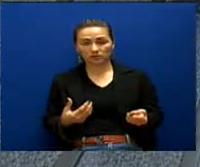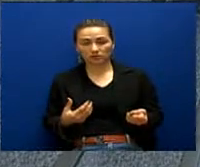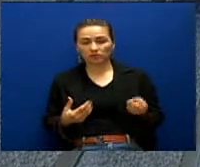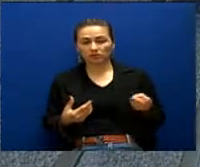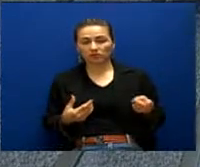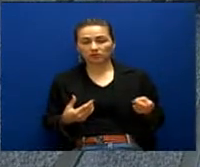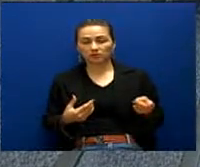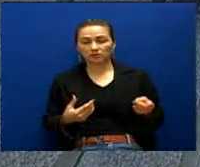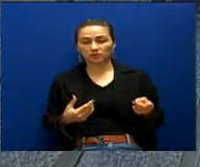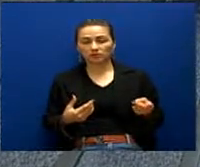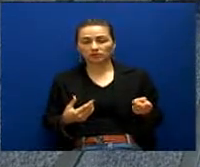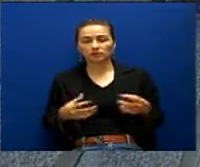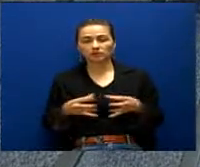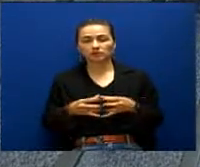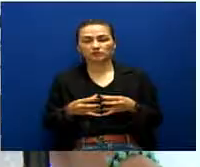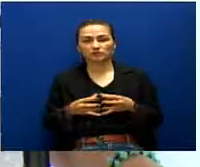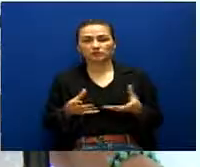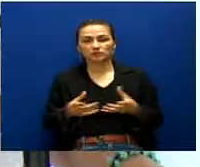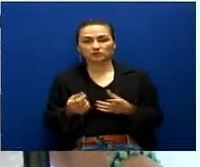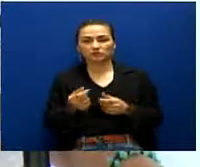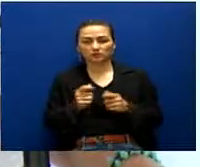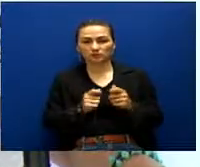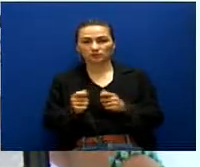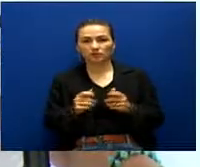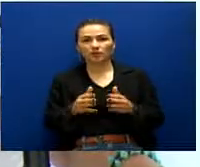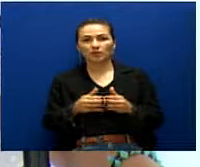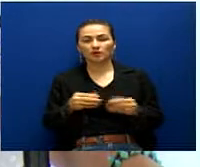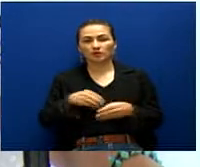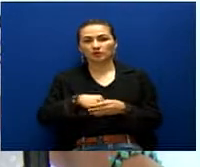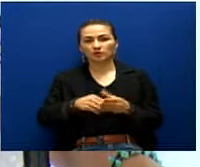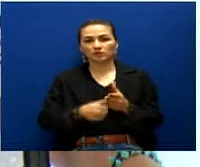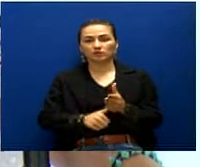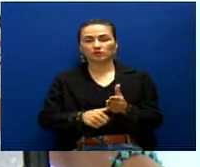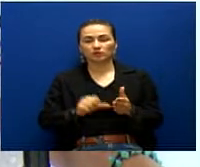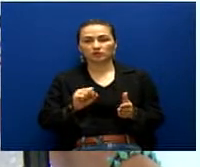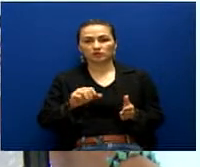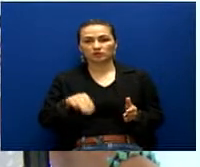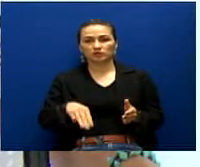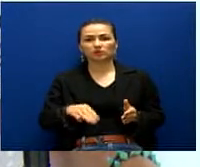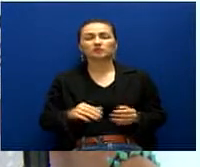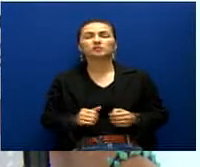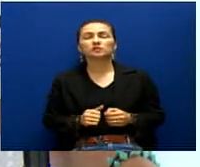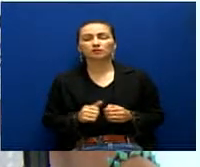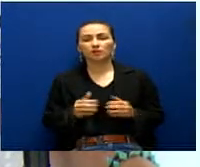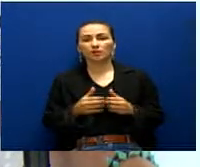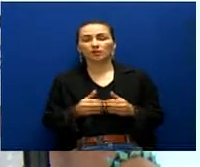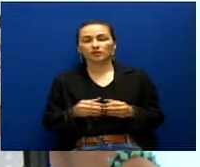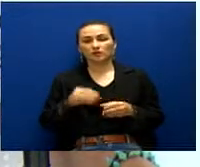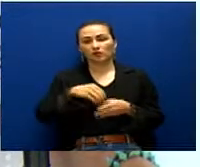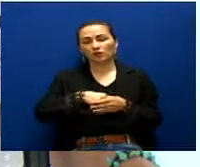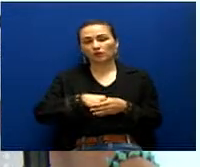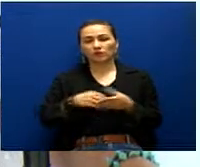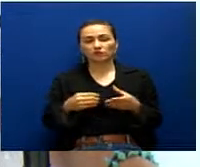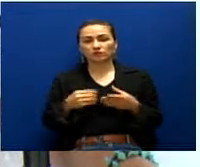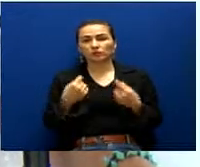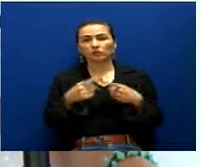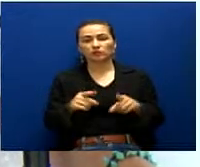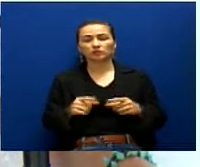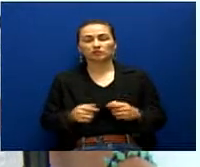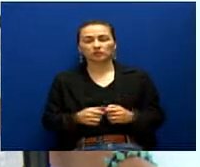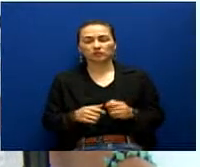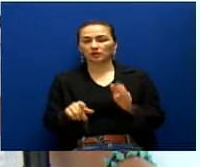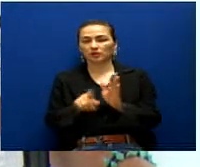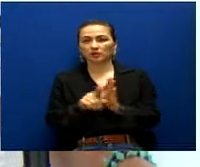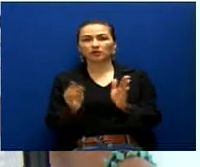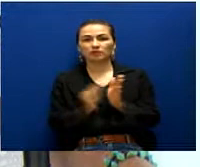aos nossos pareceres. Daí eu peço ao vereador Vitão, demais vereadores, que vote não ao parecer, para que a gente possa debater as emendas. Não vai ser